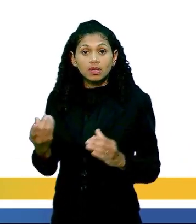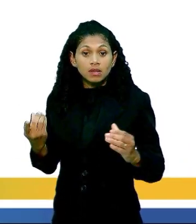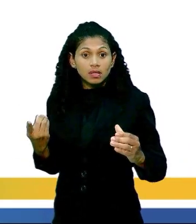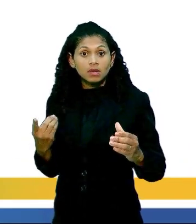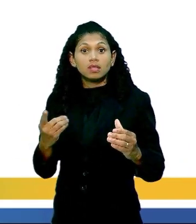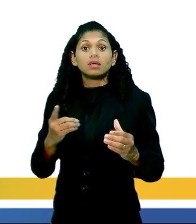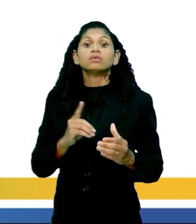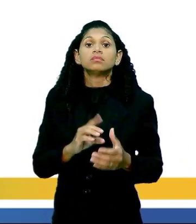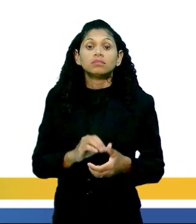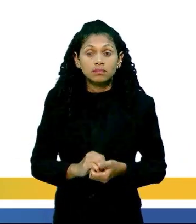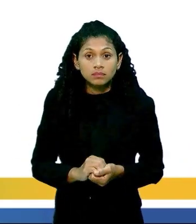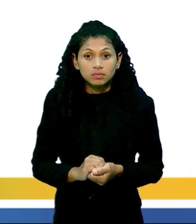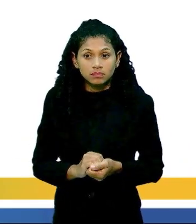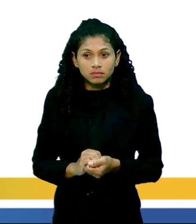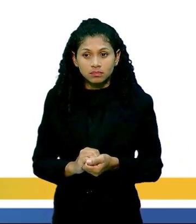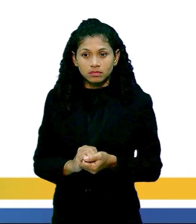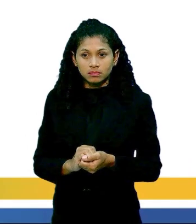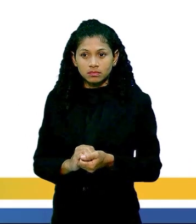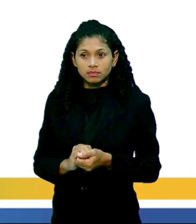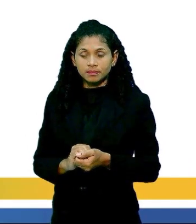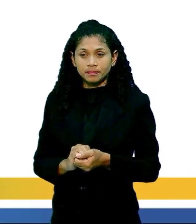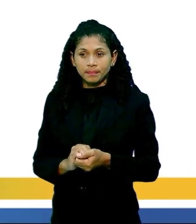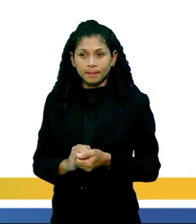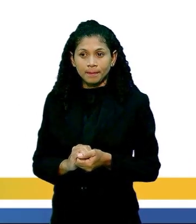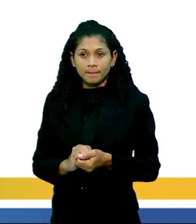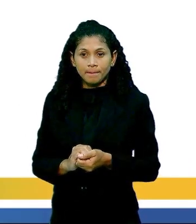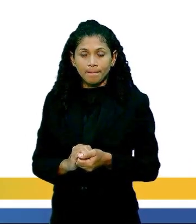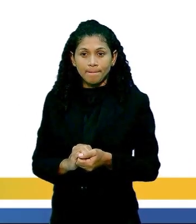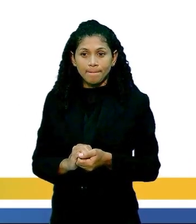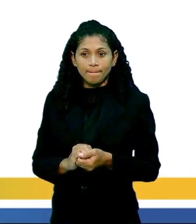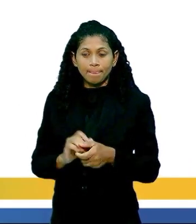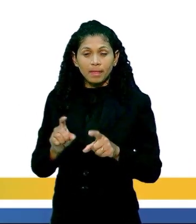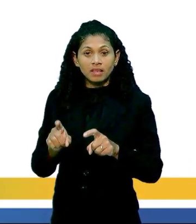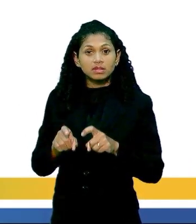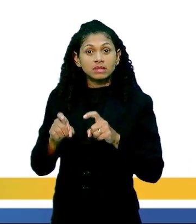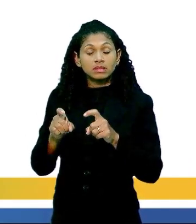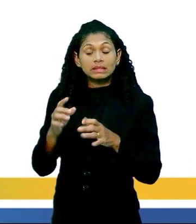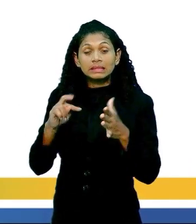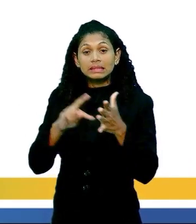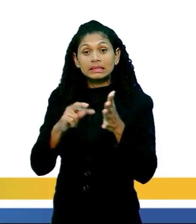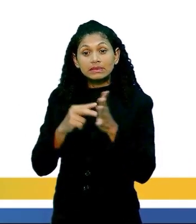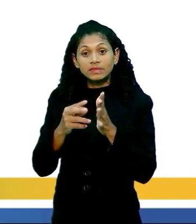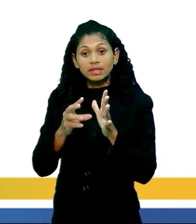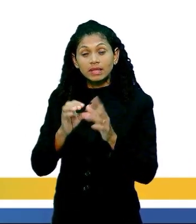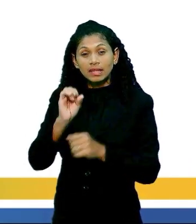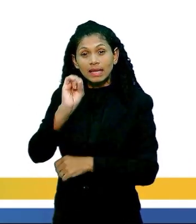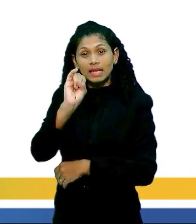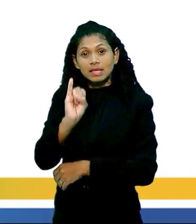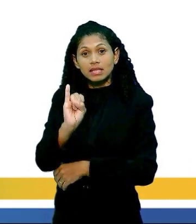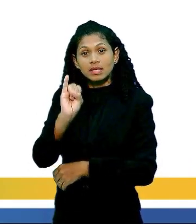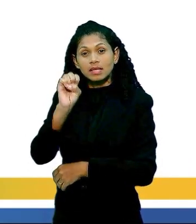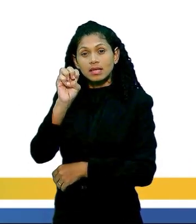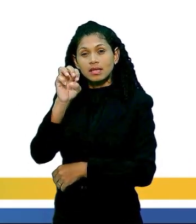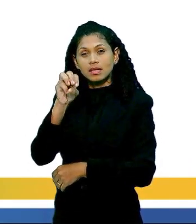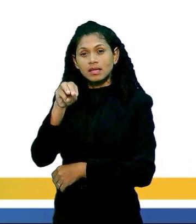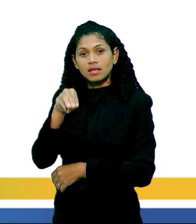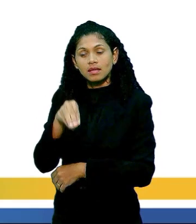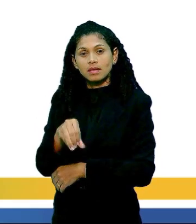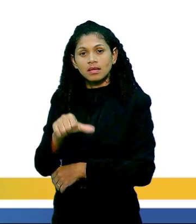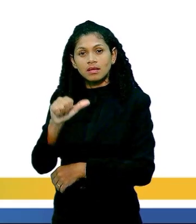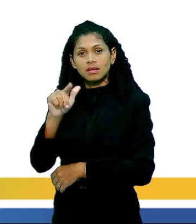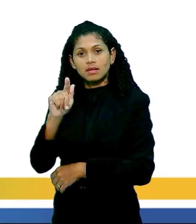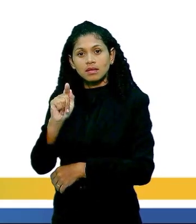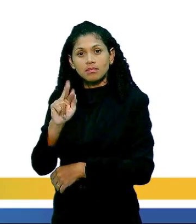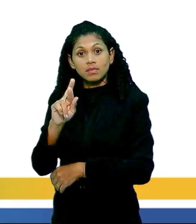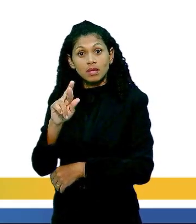significa imigrar. Isso faz com que a população aumente. Mas alguma coisa faz com que a